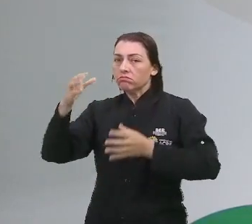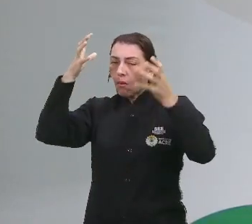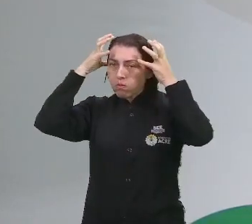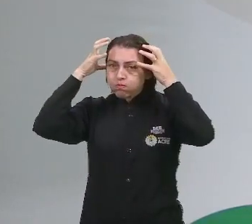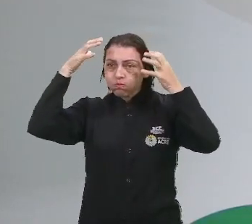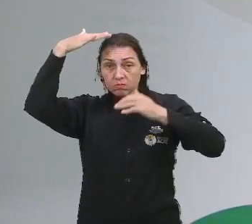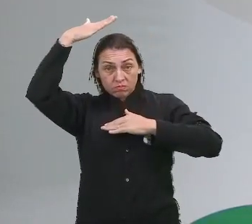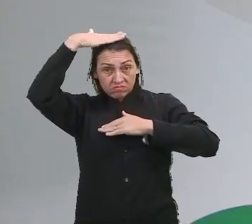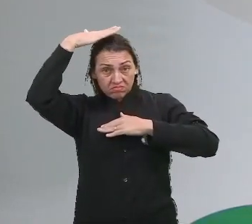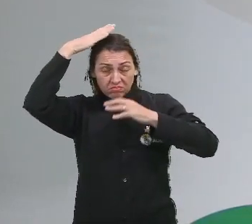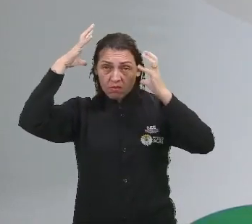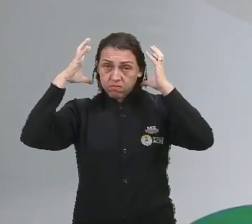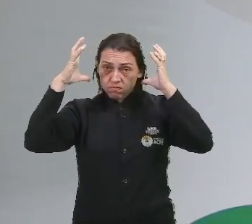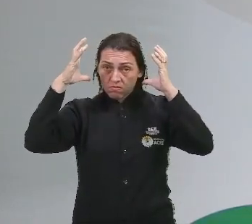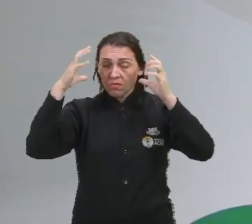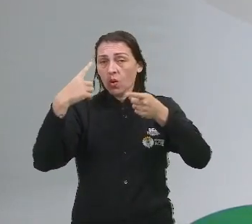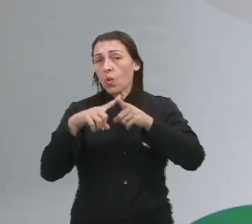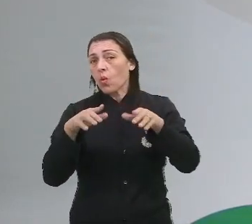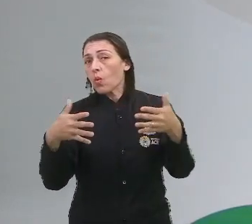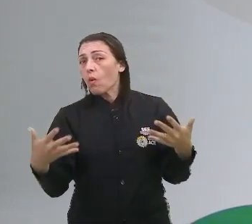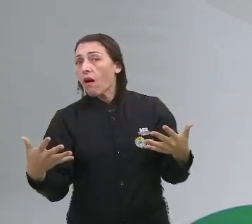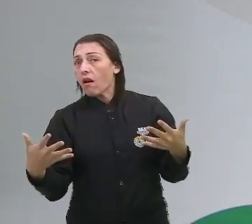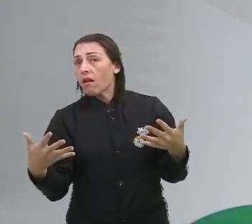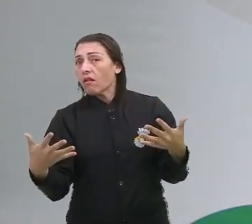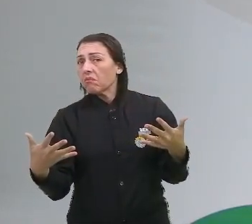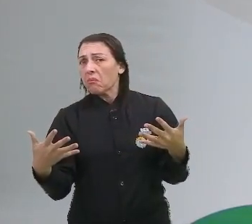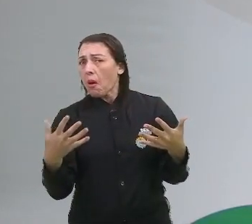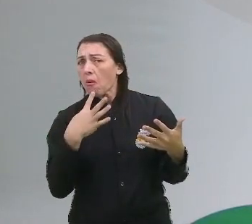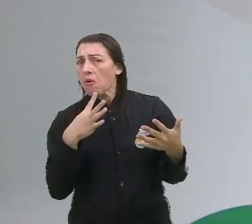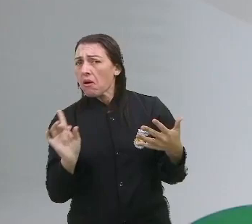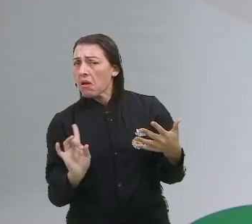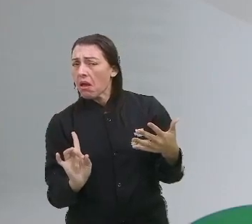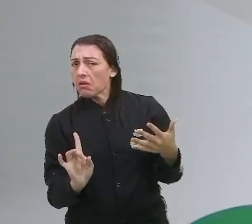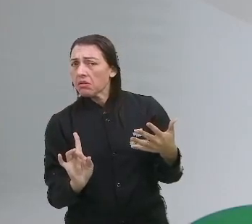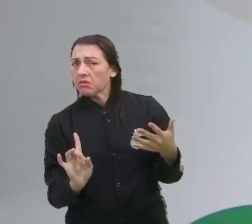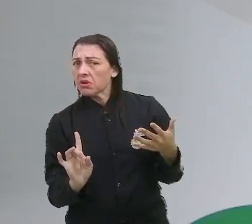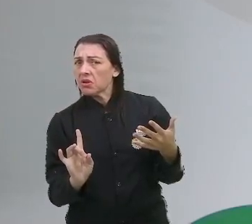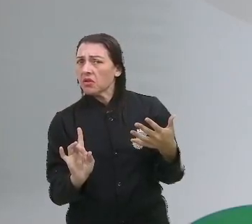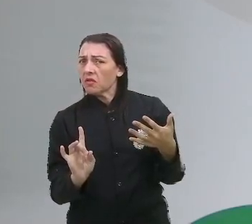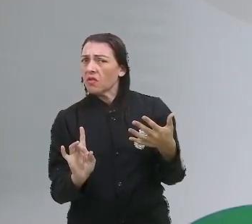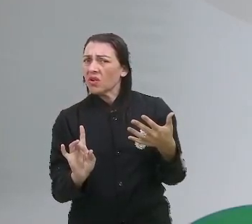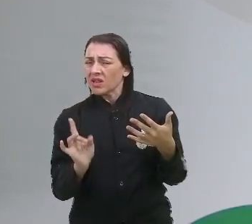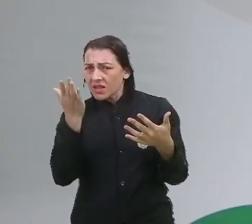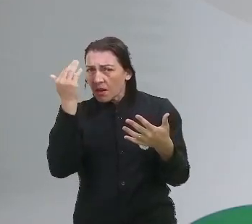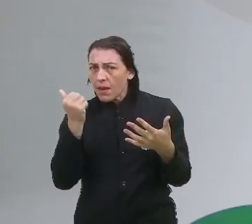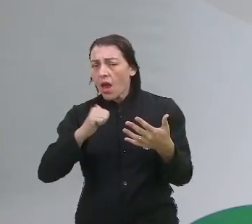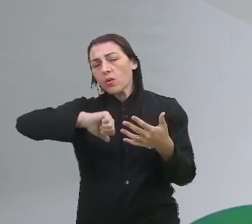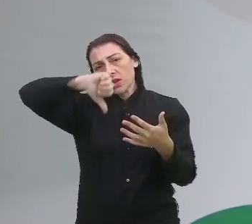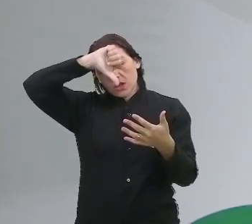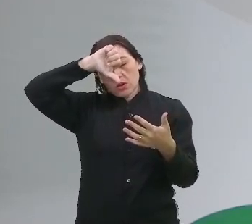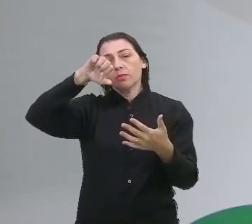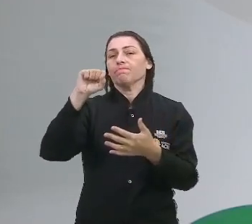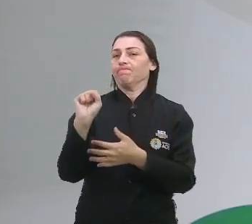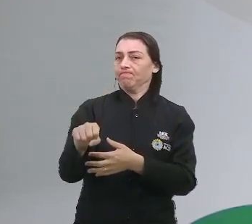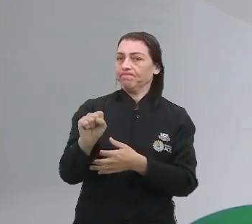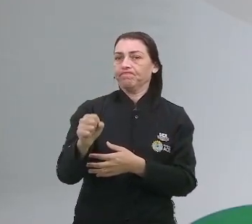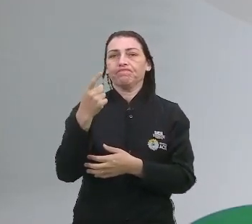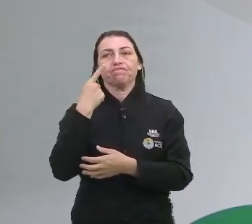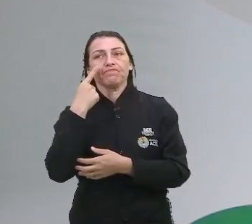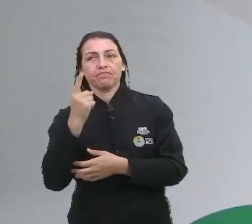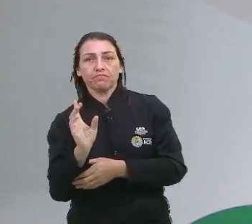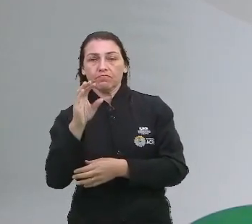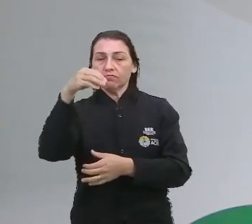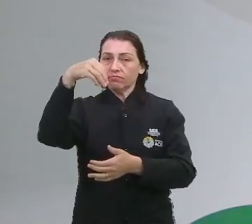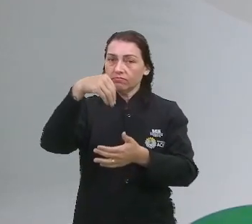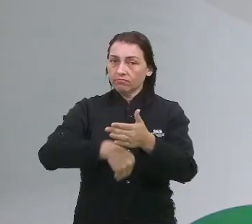chata. Qual é a minha antecipação? Eu não conheço nenhum nordestino e eu vou antecipar isso. É um estereótipo? Sim. Então, veja, dentro